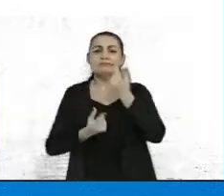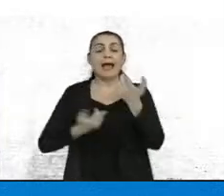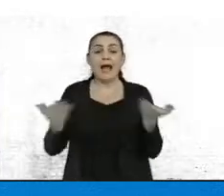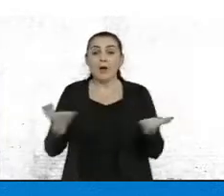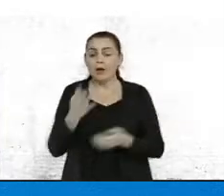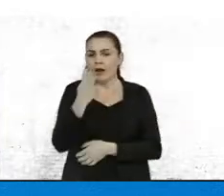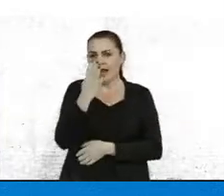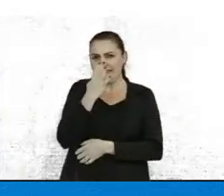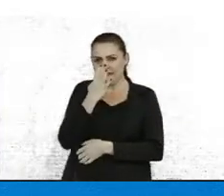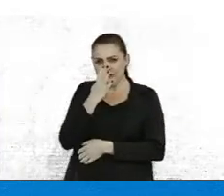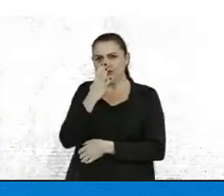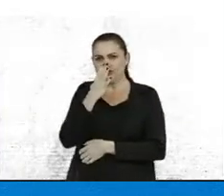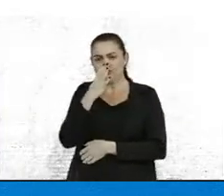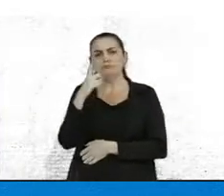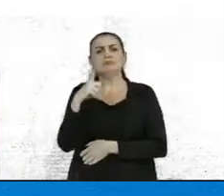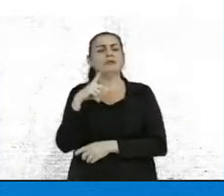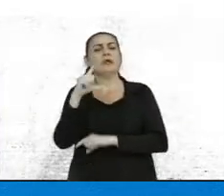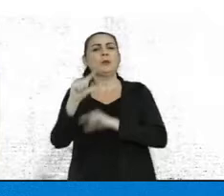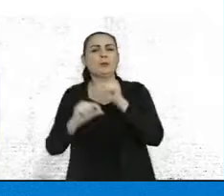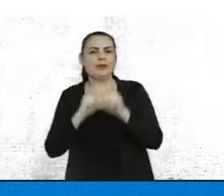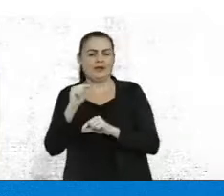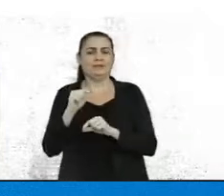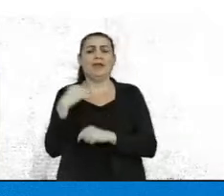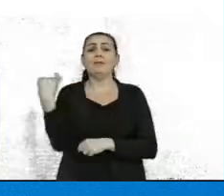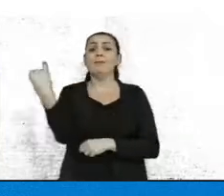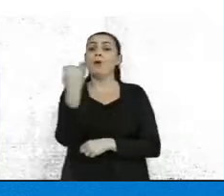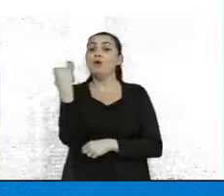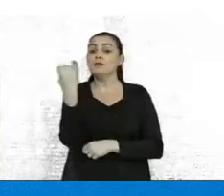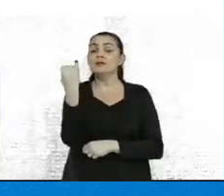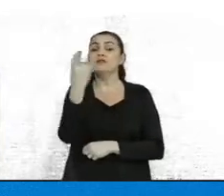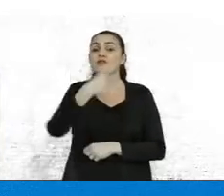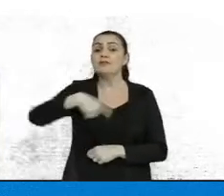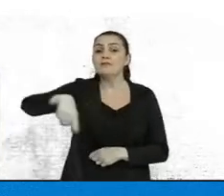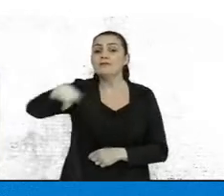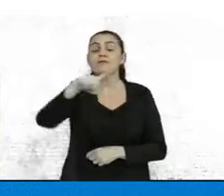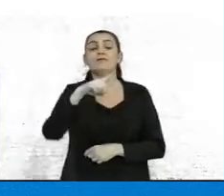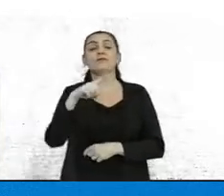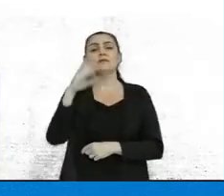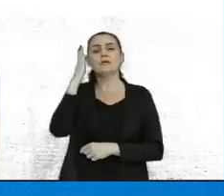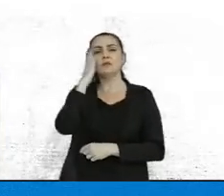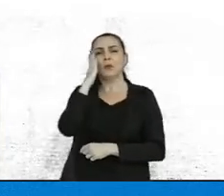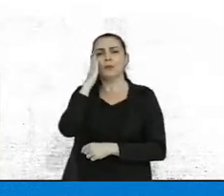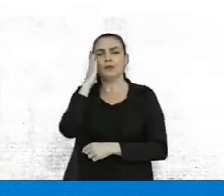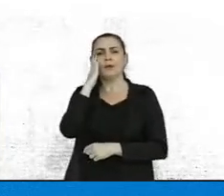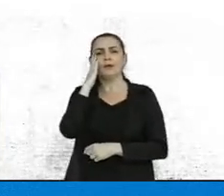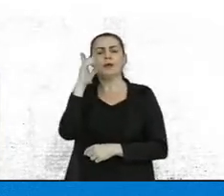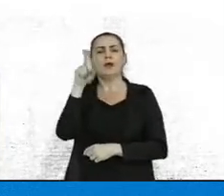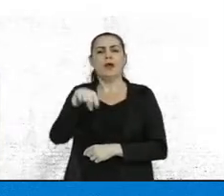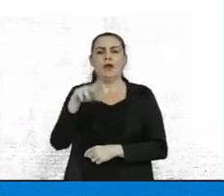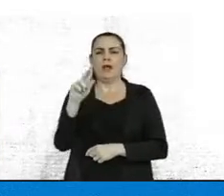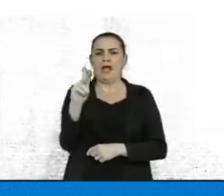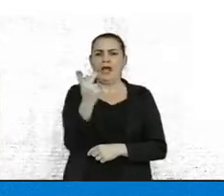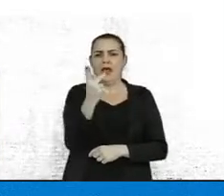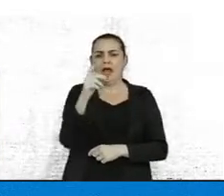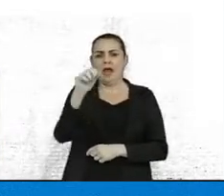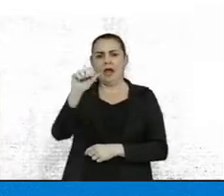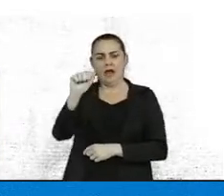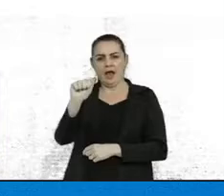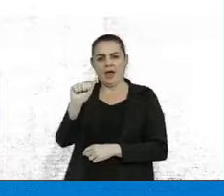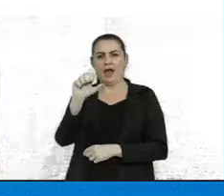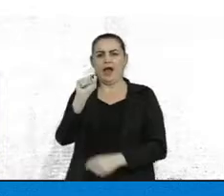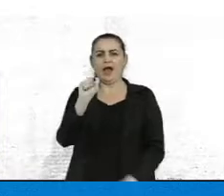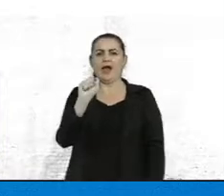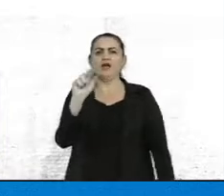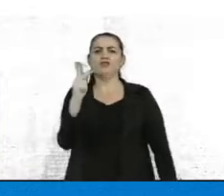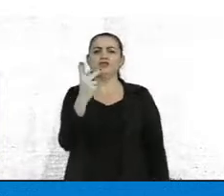subtipo que é importante que vocês ouçam falar é a rachitoxicose, ou seja, é aquela